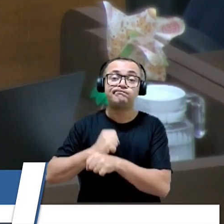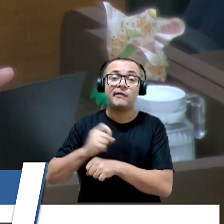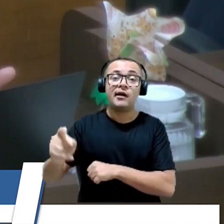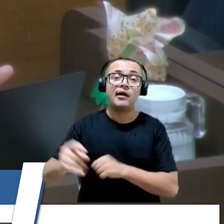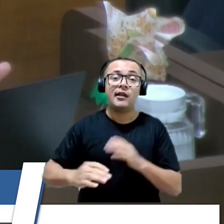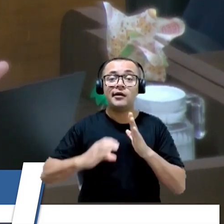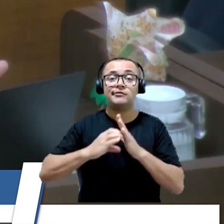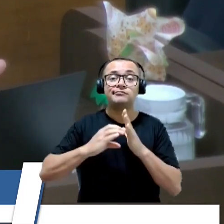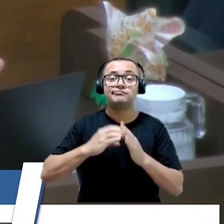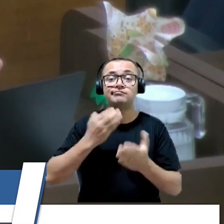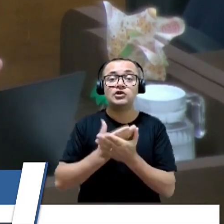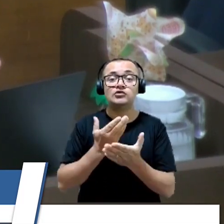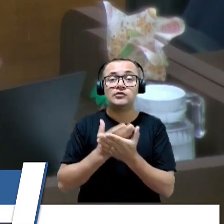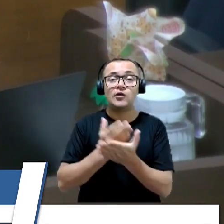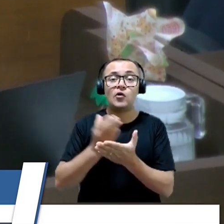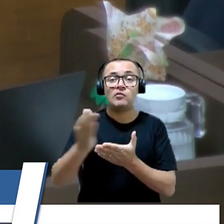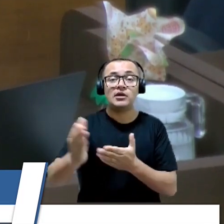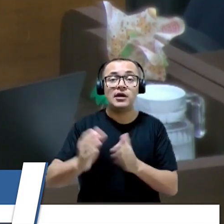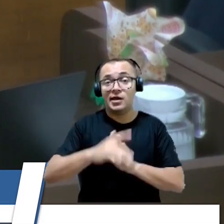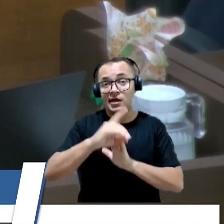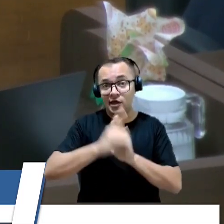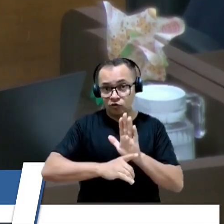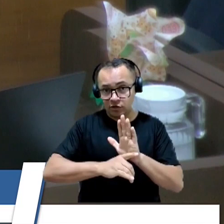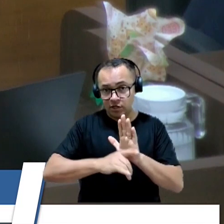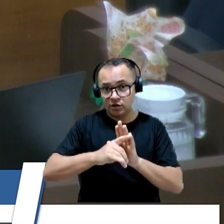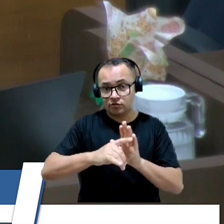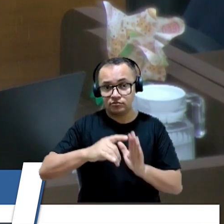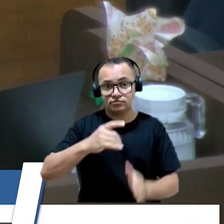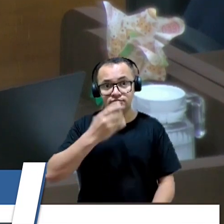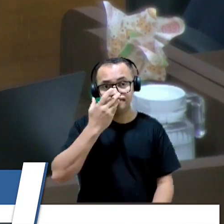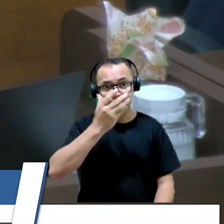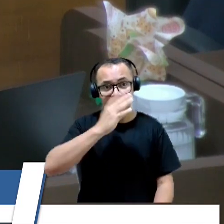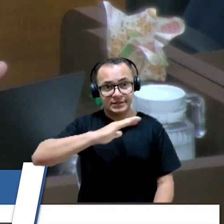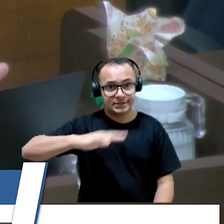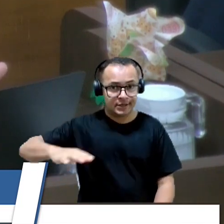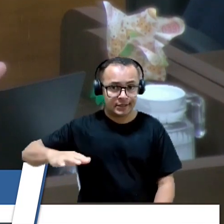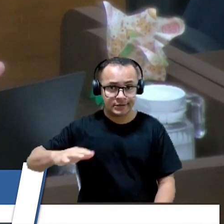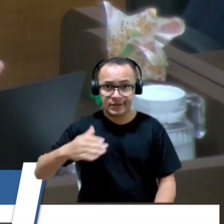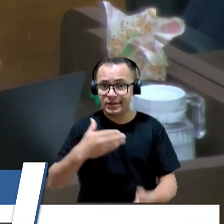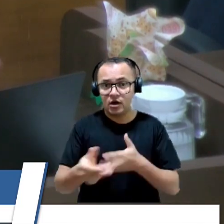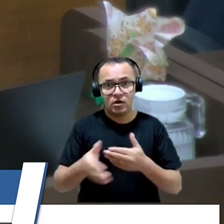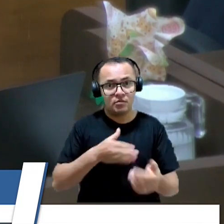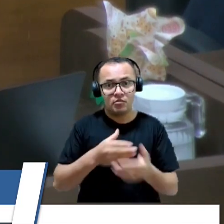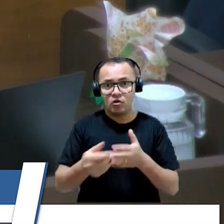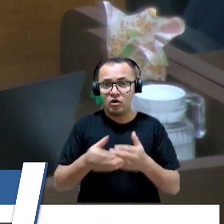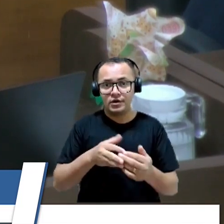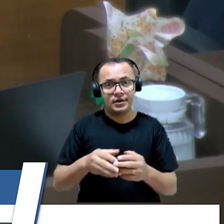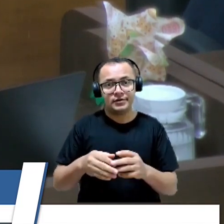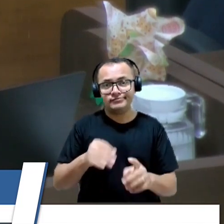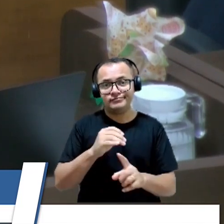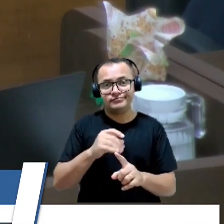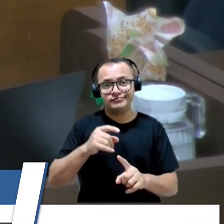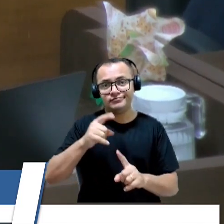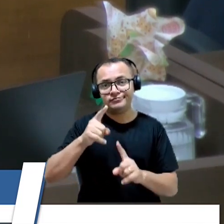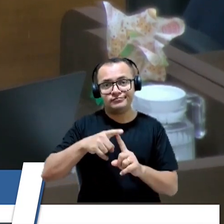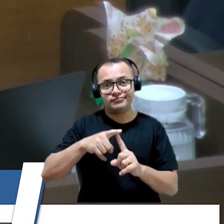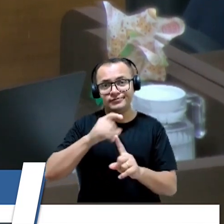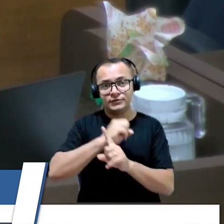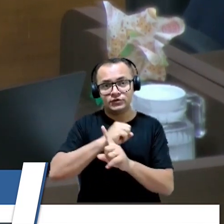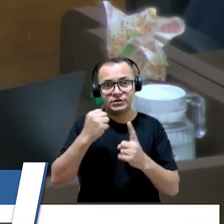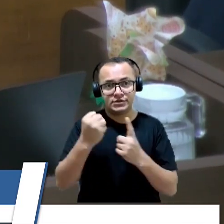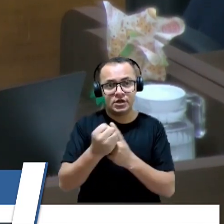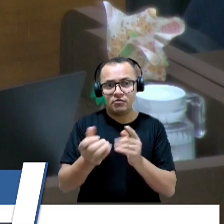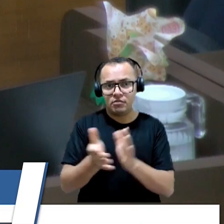creche, e é um direito de todas as crianças, independente da sua classe social, parabenizar mesmo e agradecer. Hoje a gente